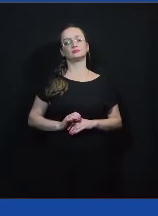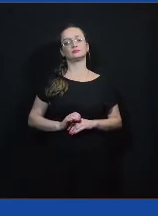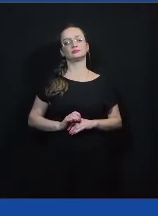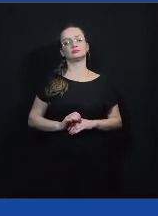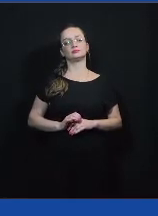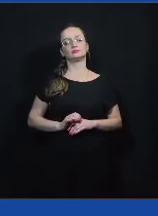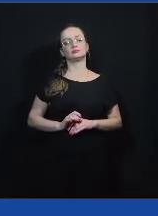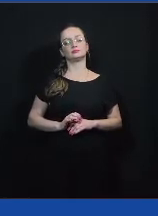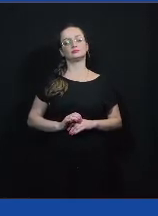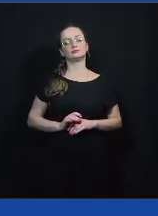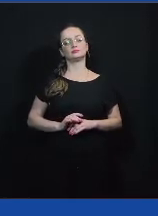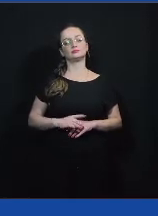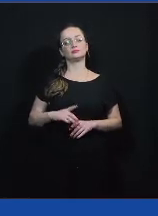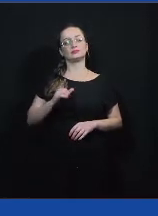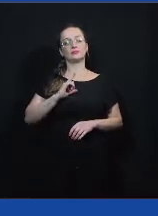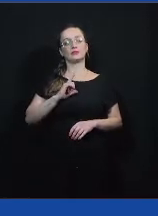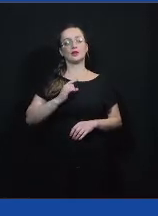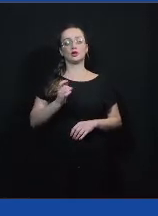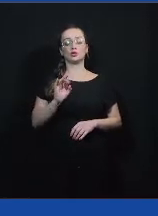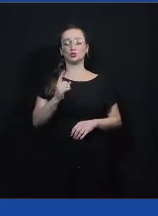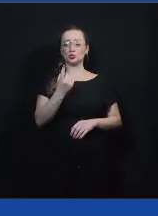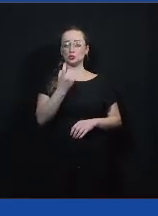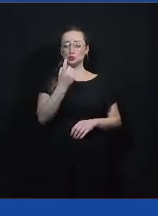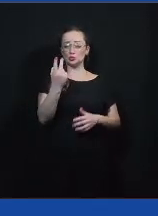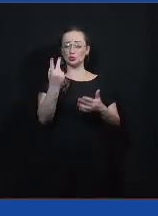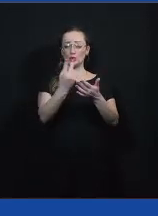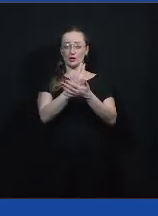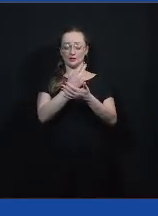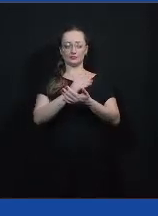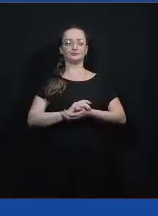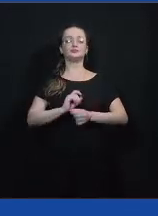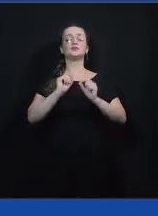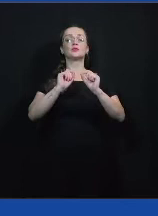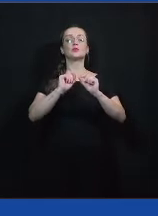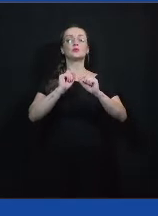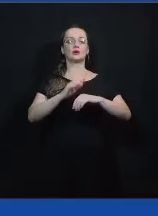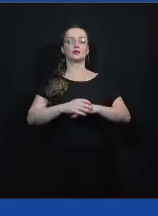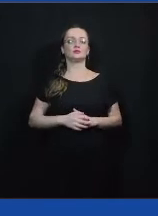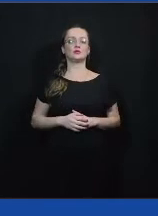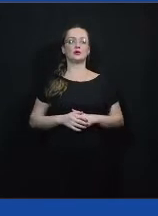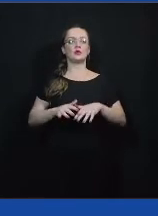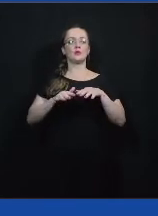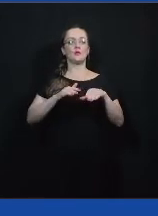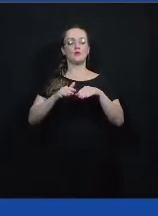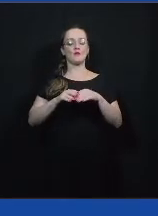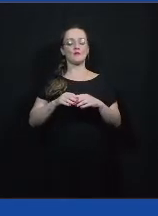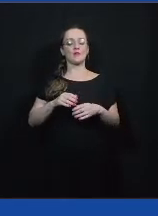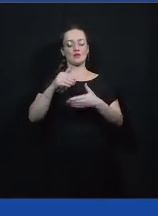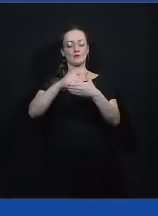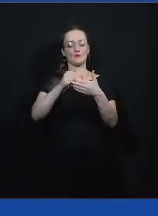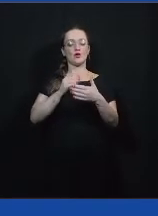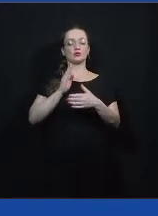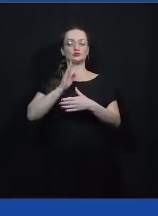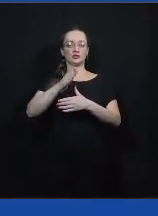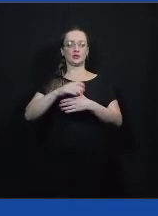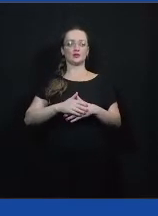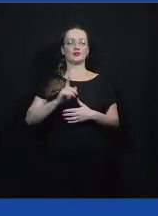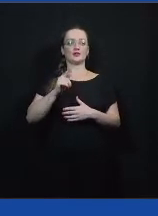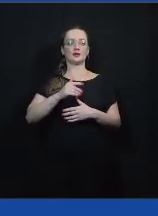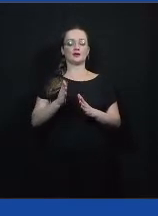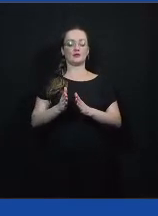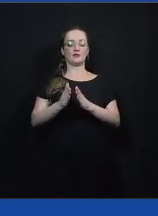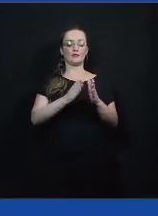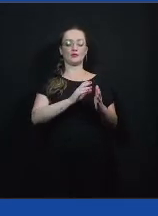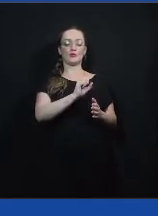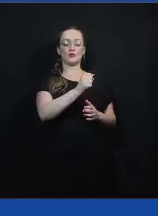é só tivemos um único erro que foi o movimento Diretas Já e foi entre